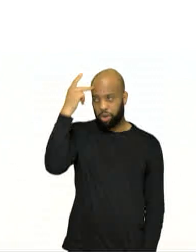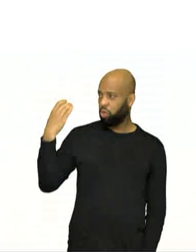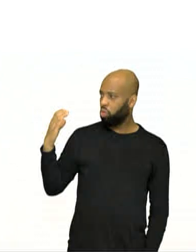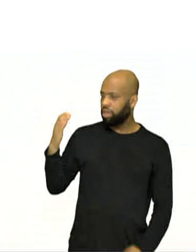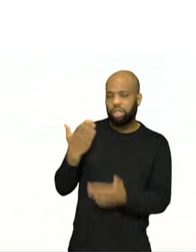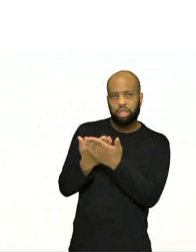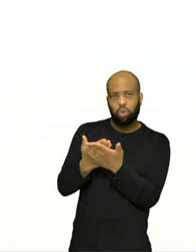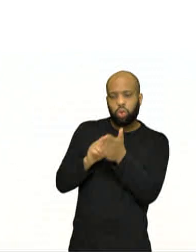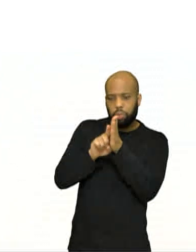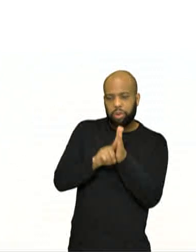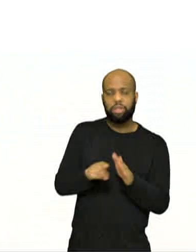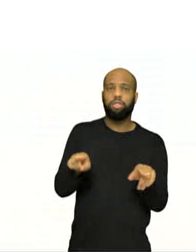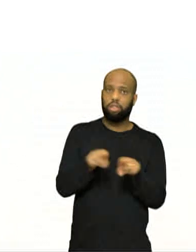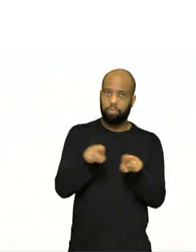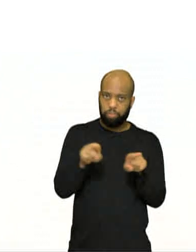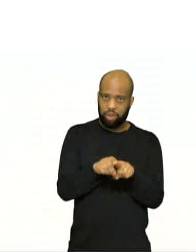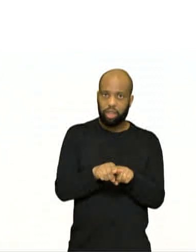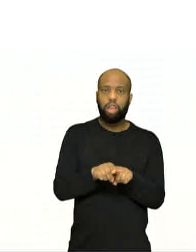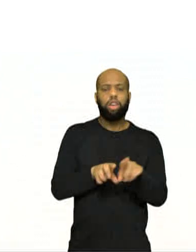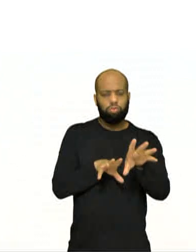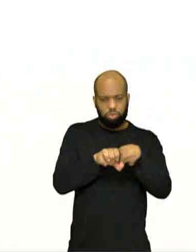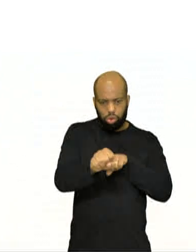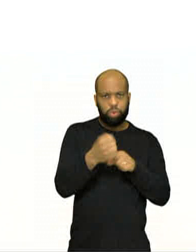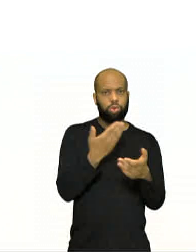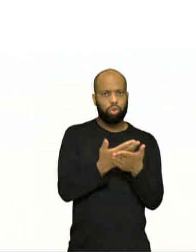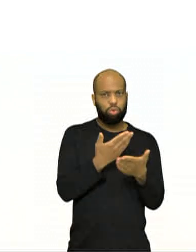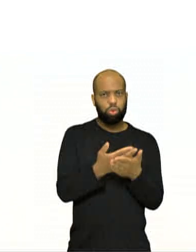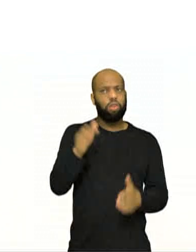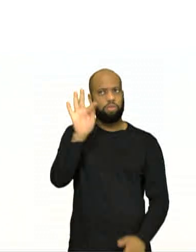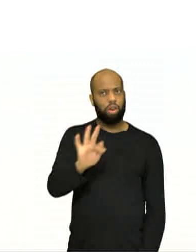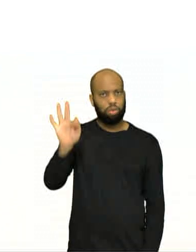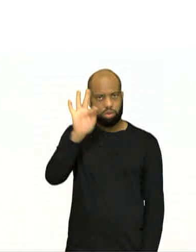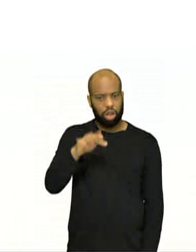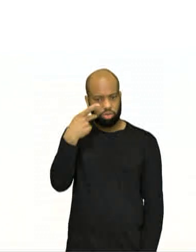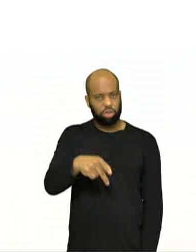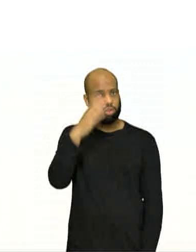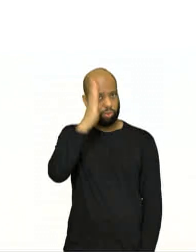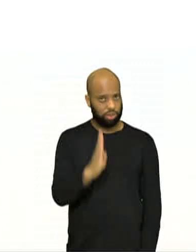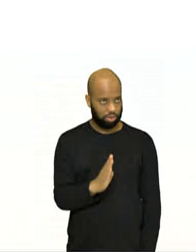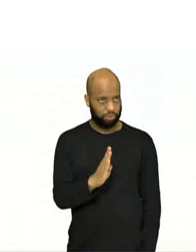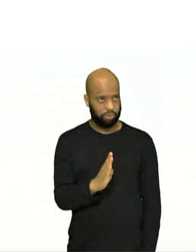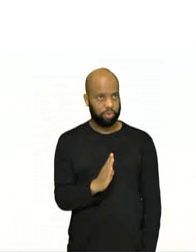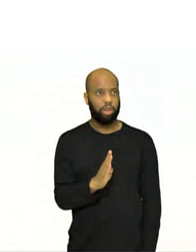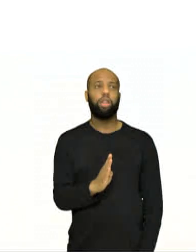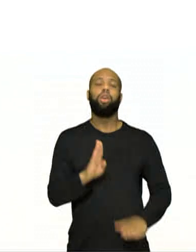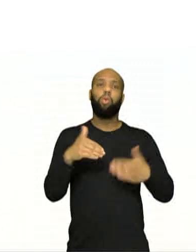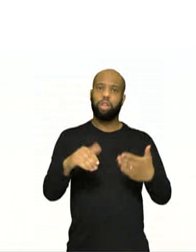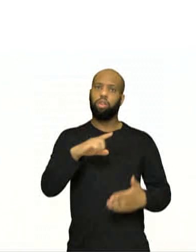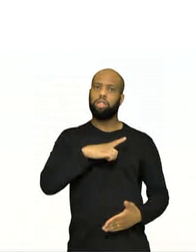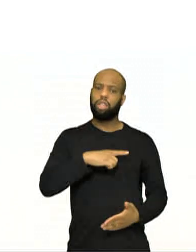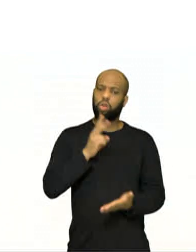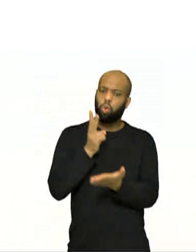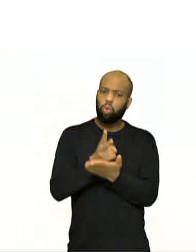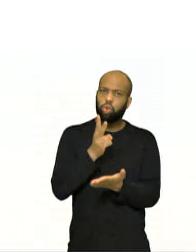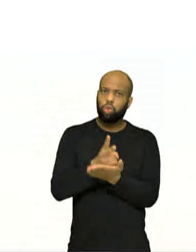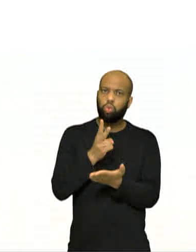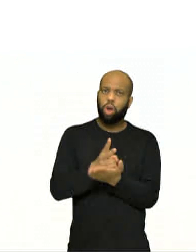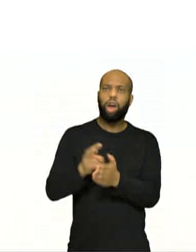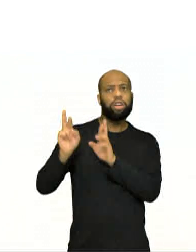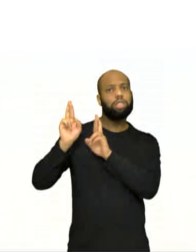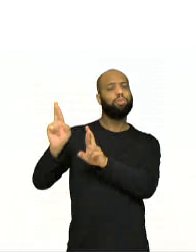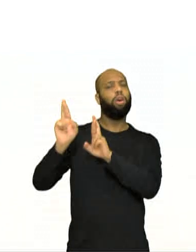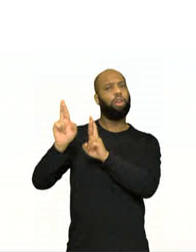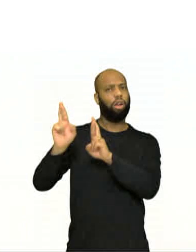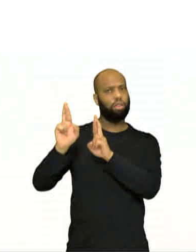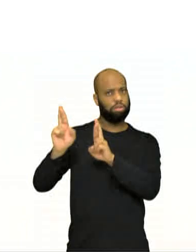pesquisadores que são bem formados no ensino superior nacional. Temos que manter a